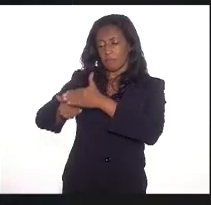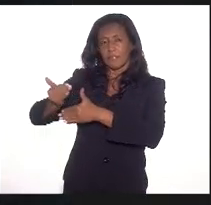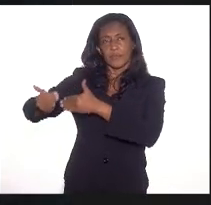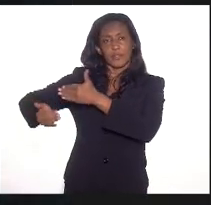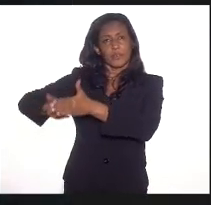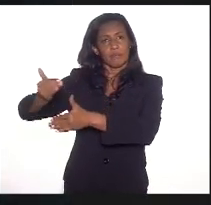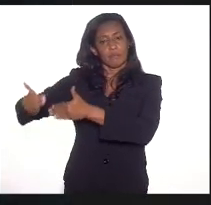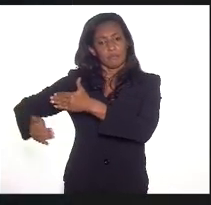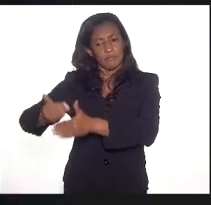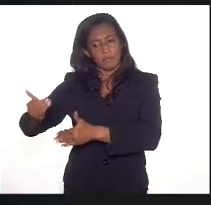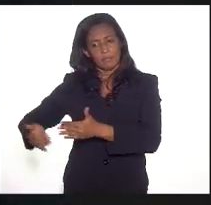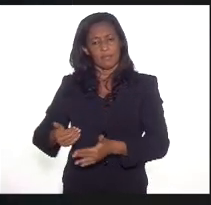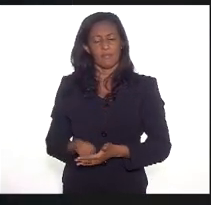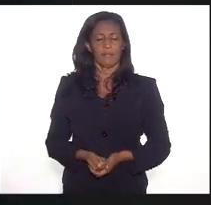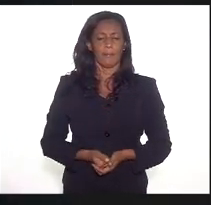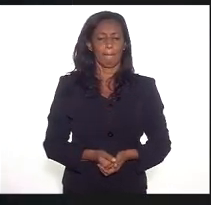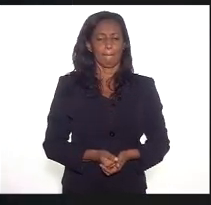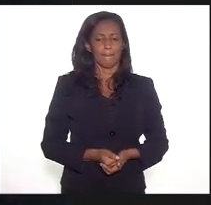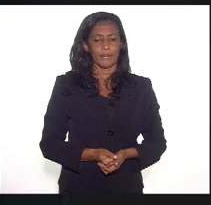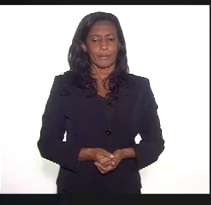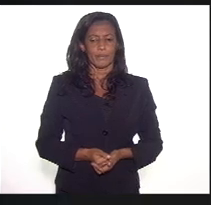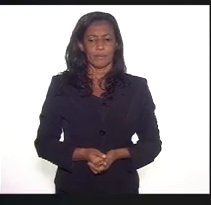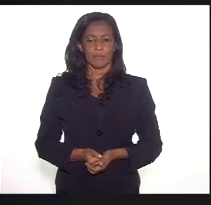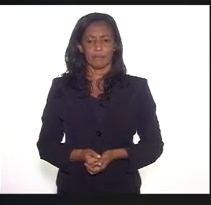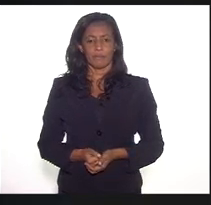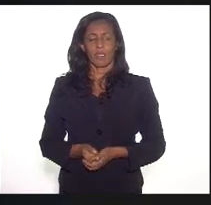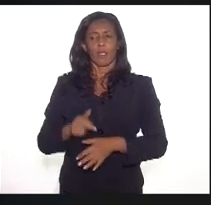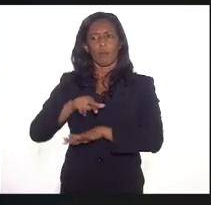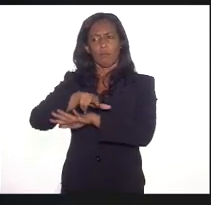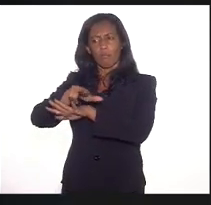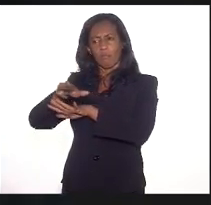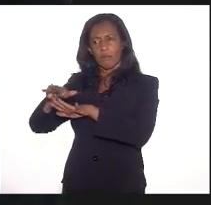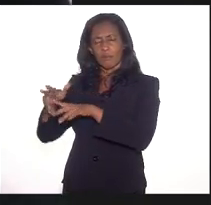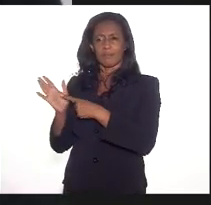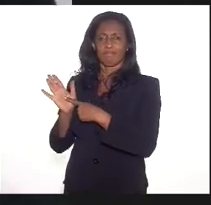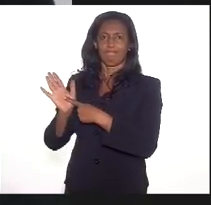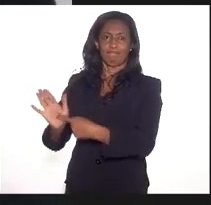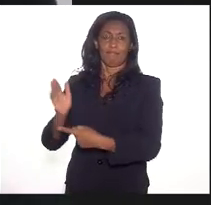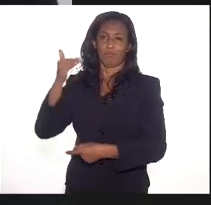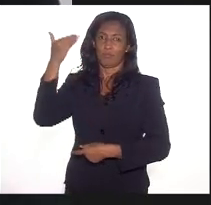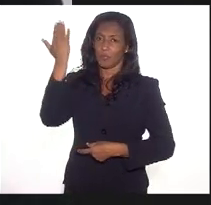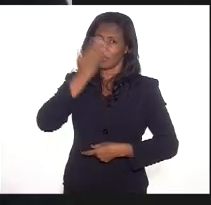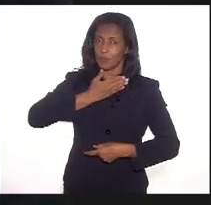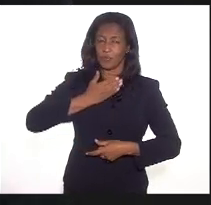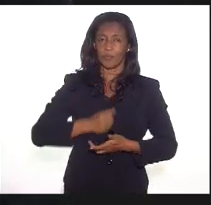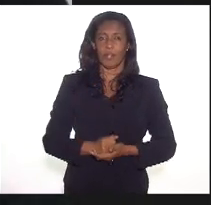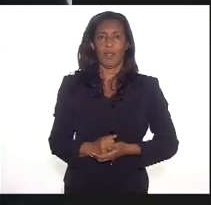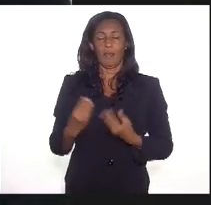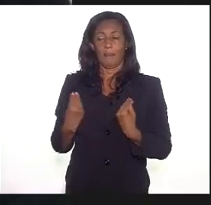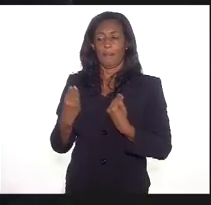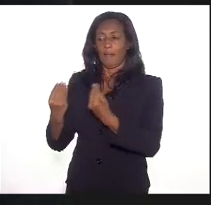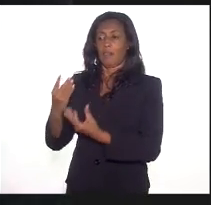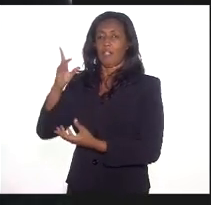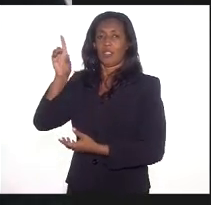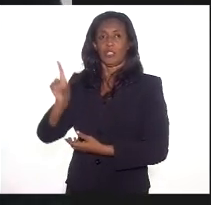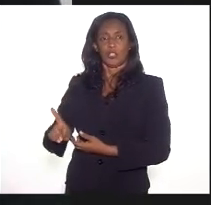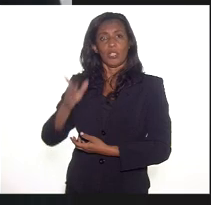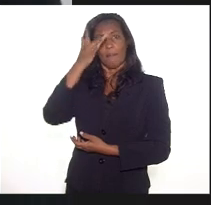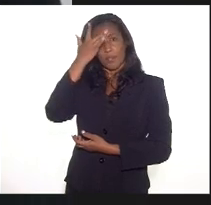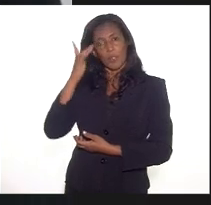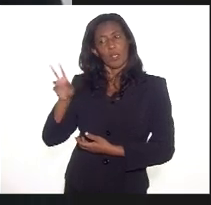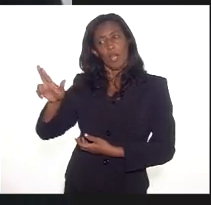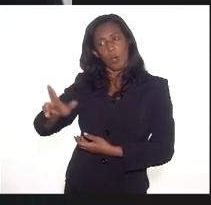por vários questionamentos, por várias apresentações de provas, para garantir que a pessoa está